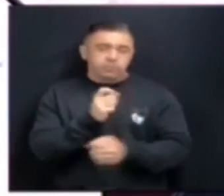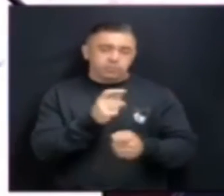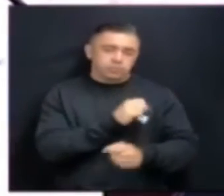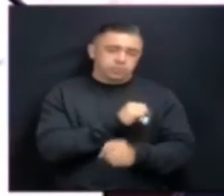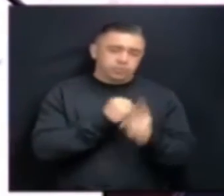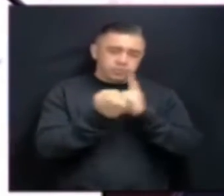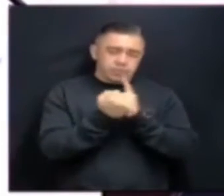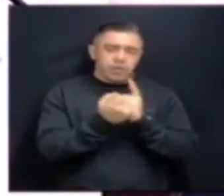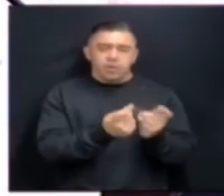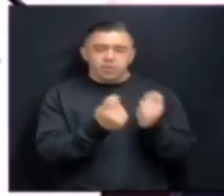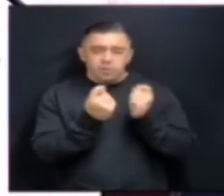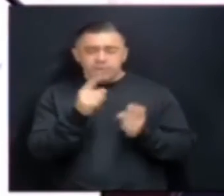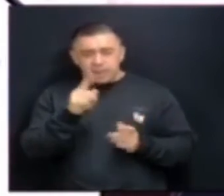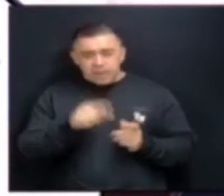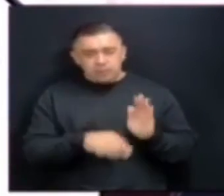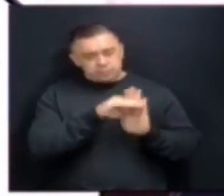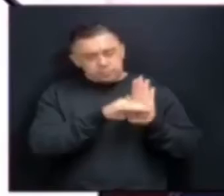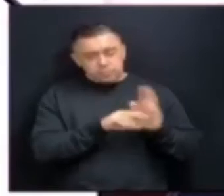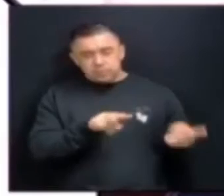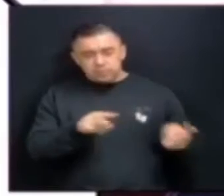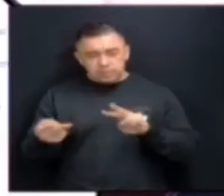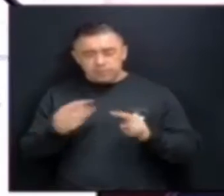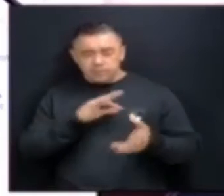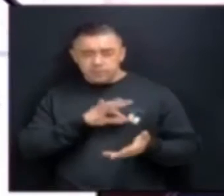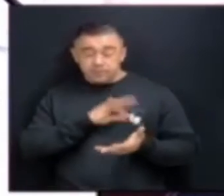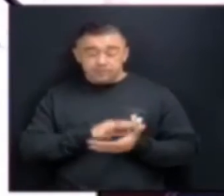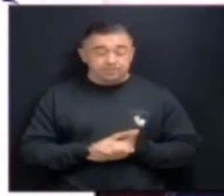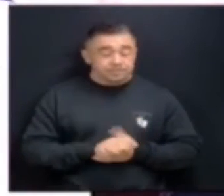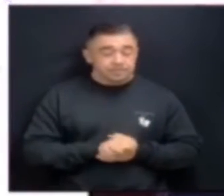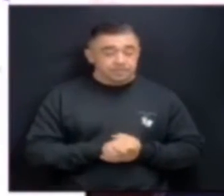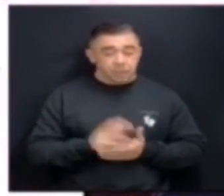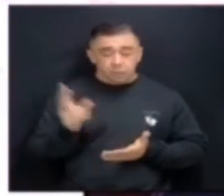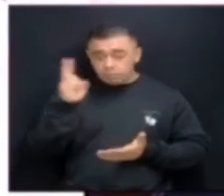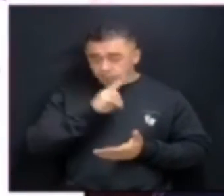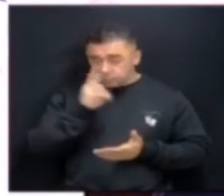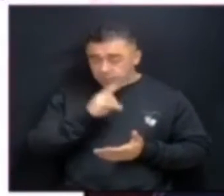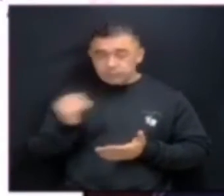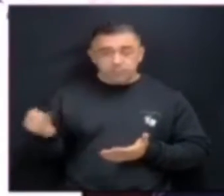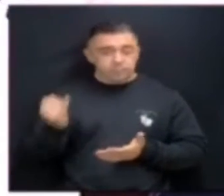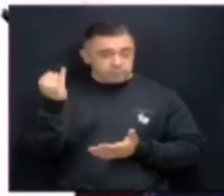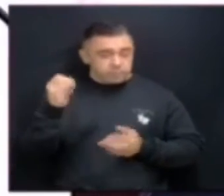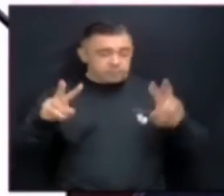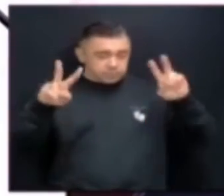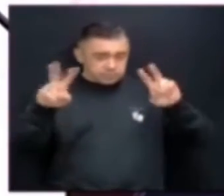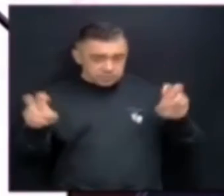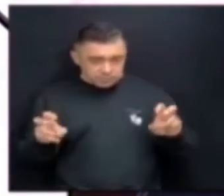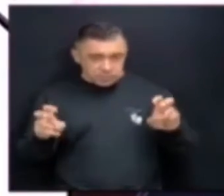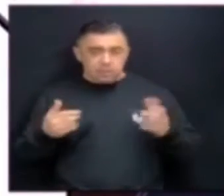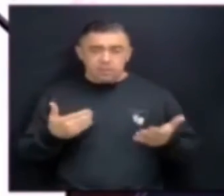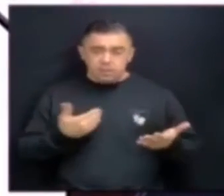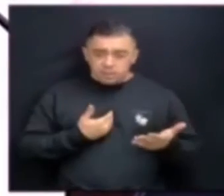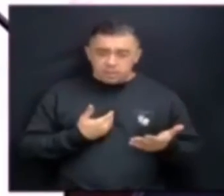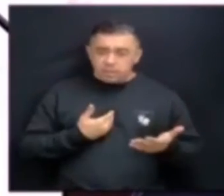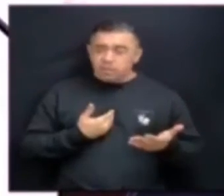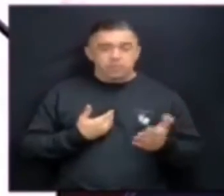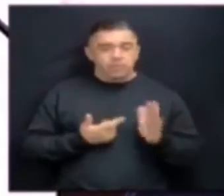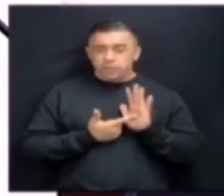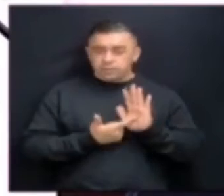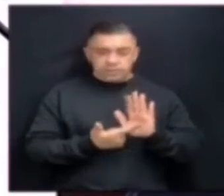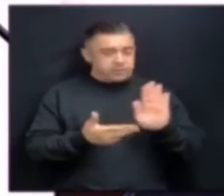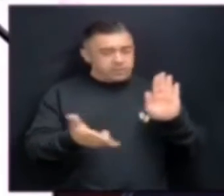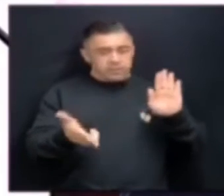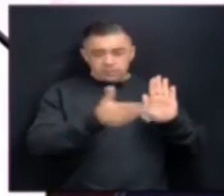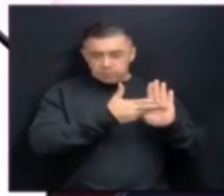que regulamentam este programa de transferência de renda diante da urgência e da importância do tema eu vou deixar de apresentar